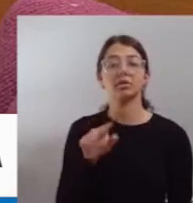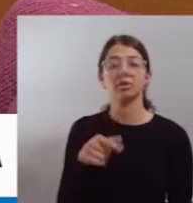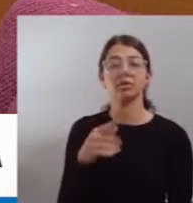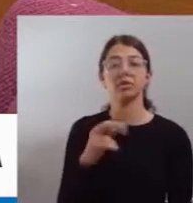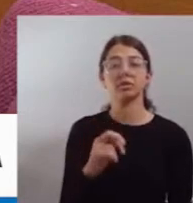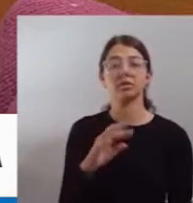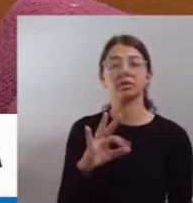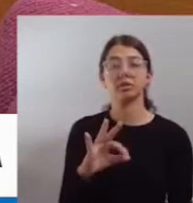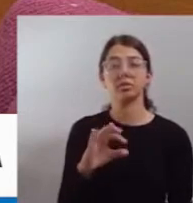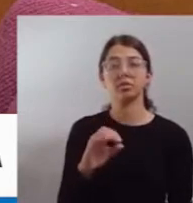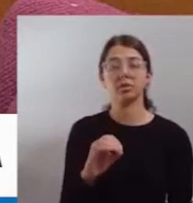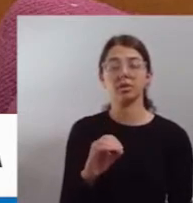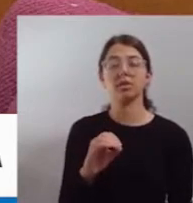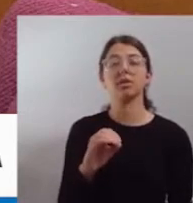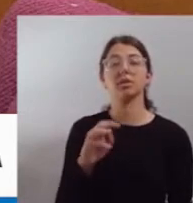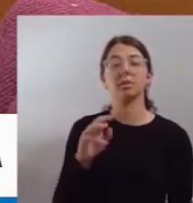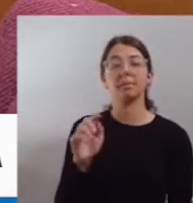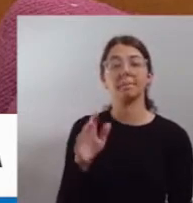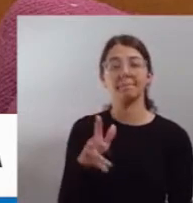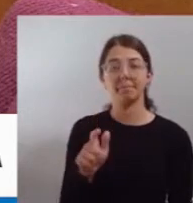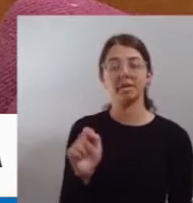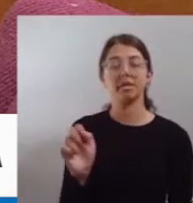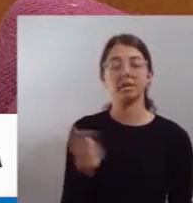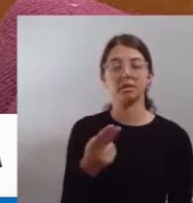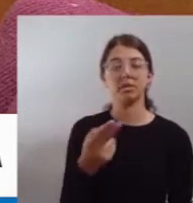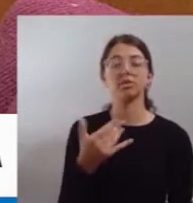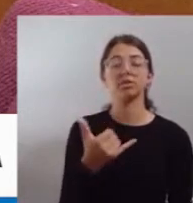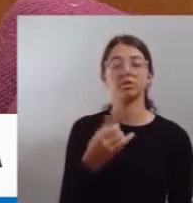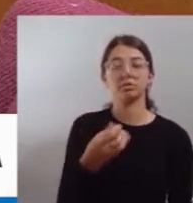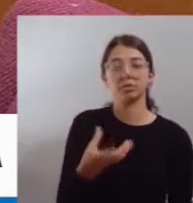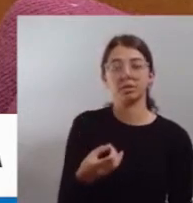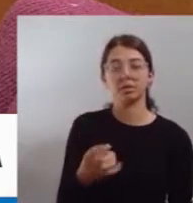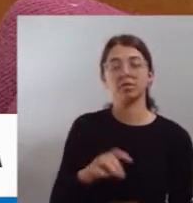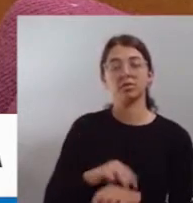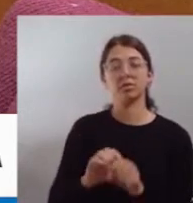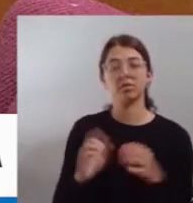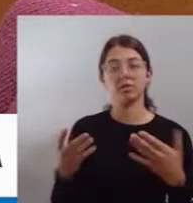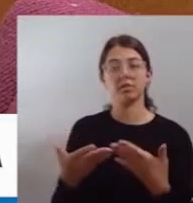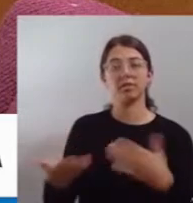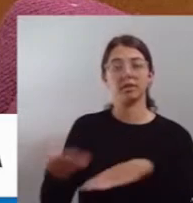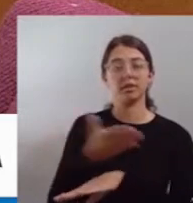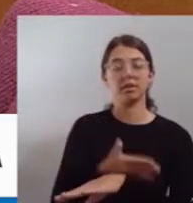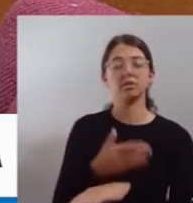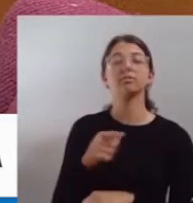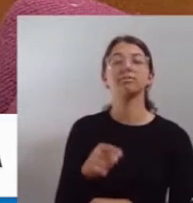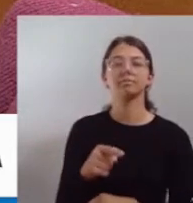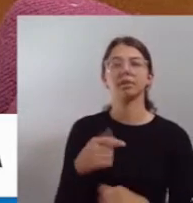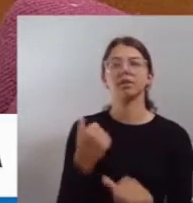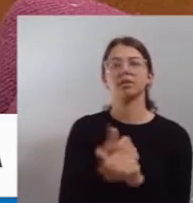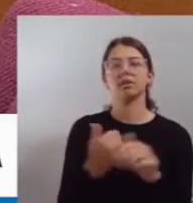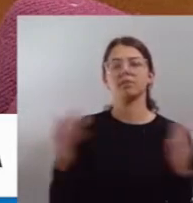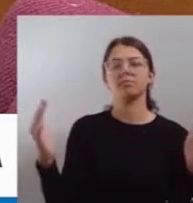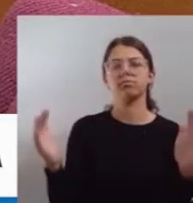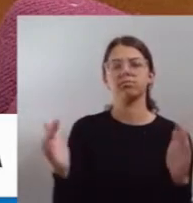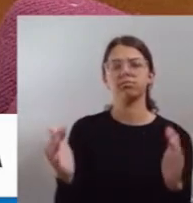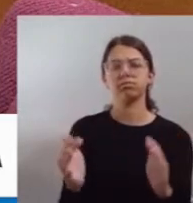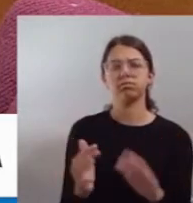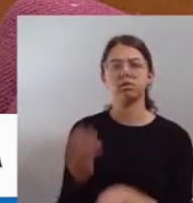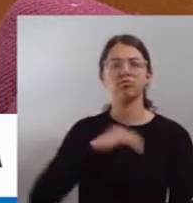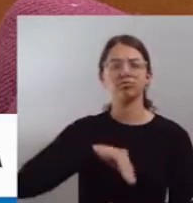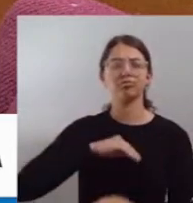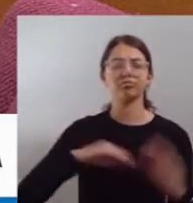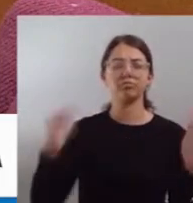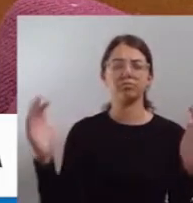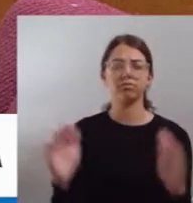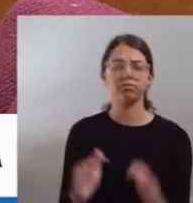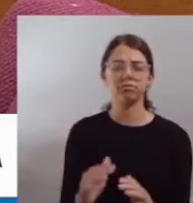em 2019. Verifica-se uma redução drástica da atividade e dos respectivos rendimentos e os consequentes e elevados prejuízos